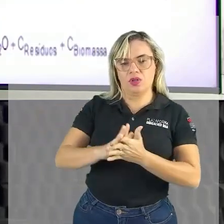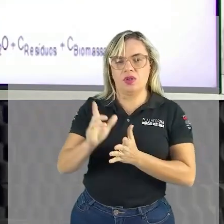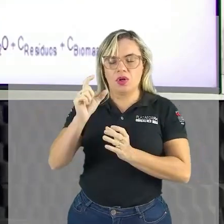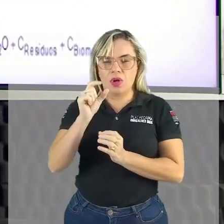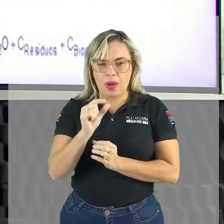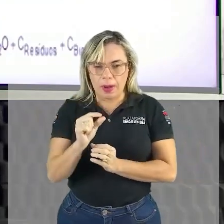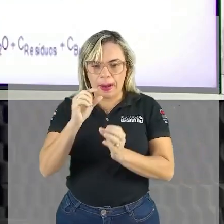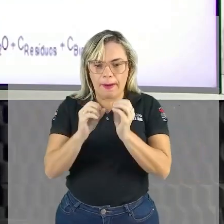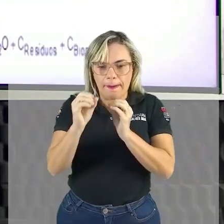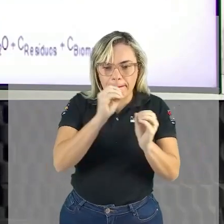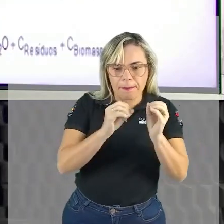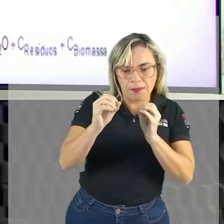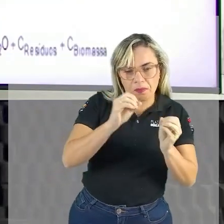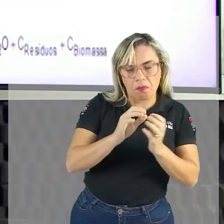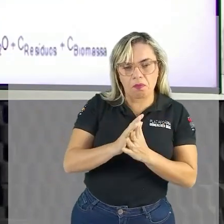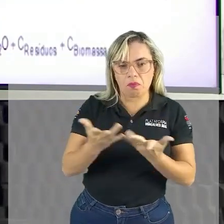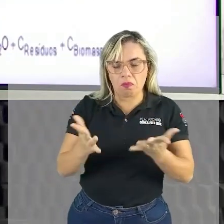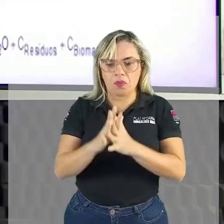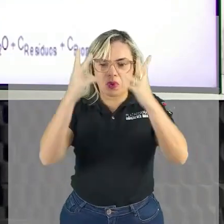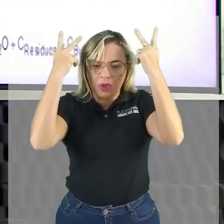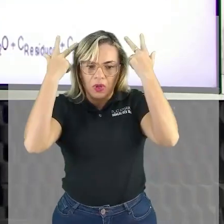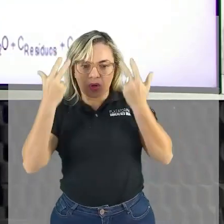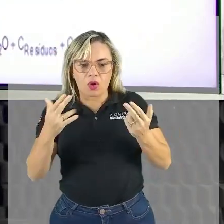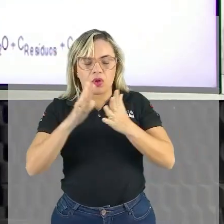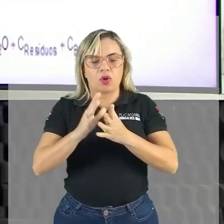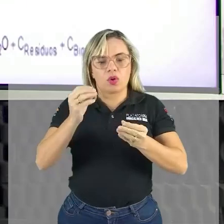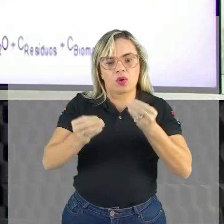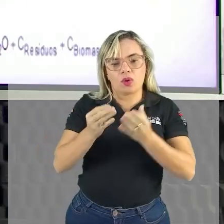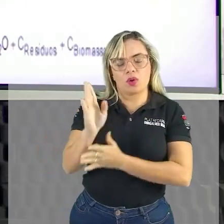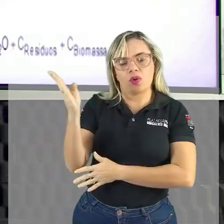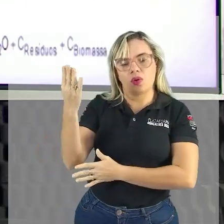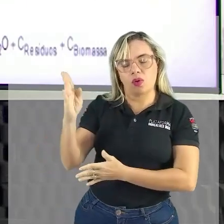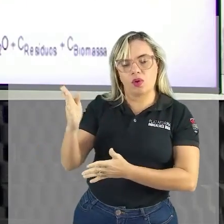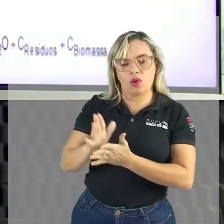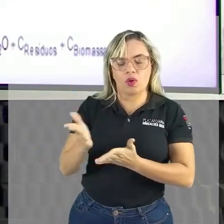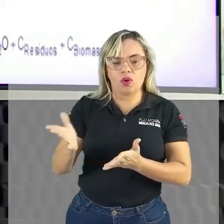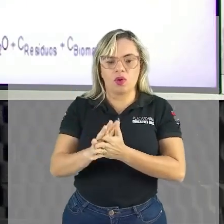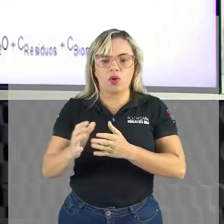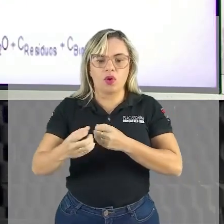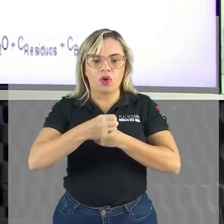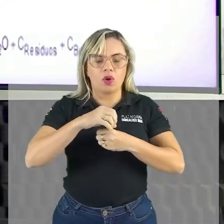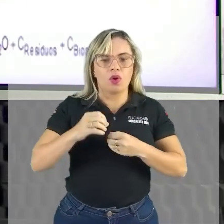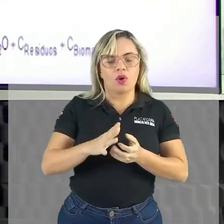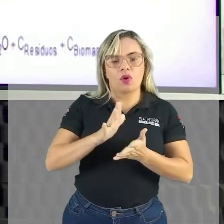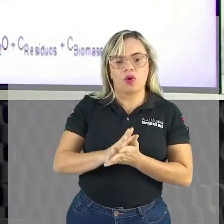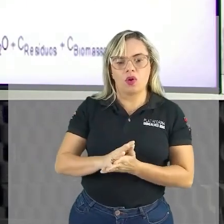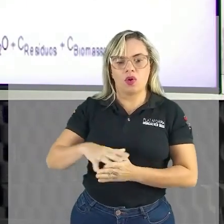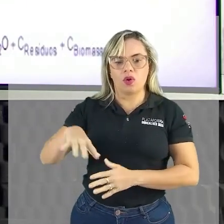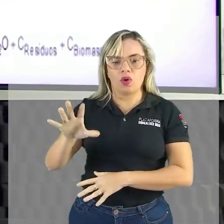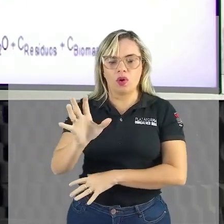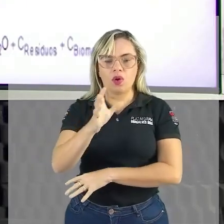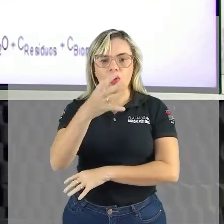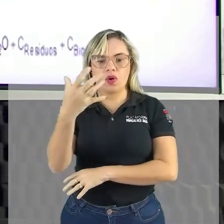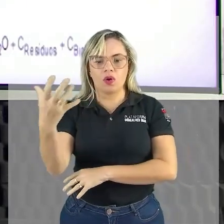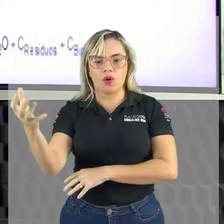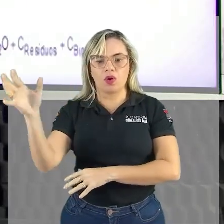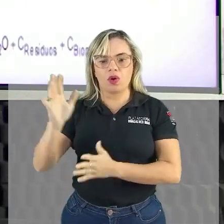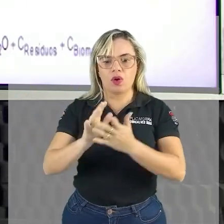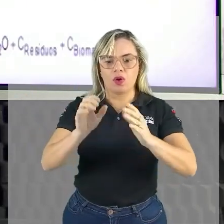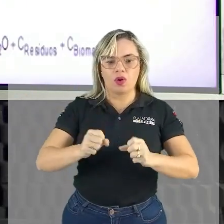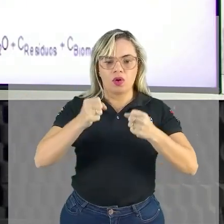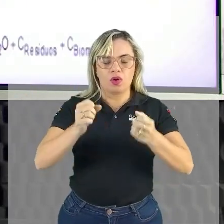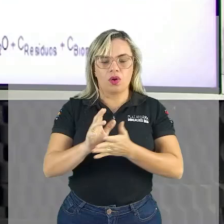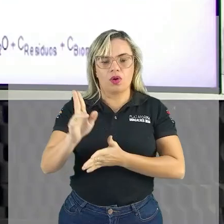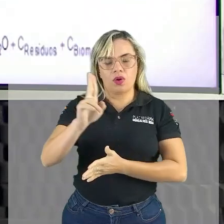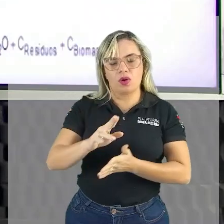micro-organismos de ocorrência natural, com bactérias, fungos e algas, podendo ser consumidos